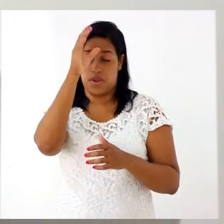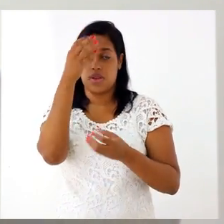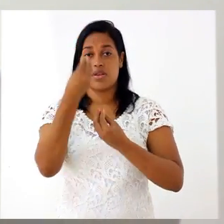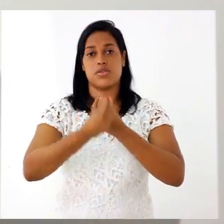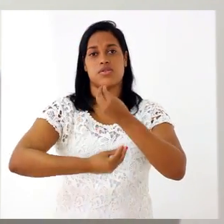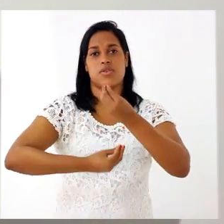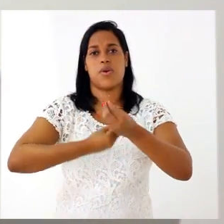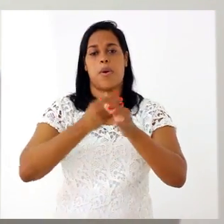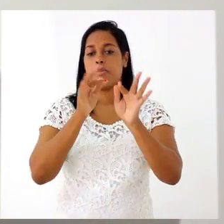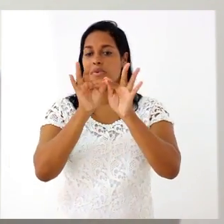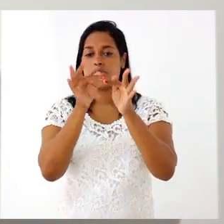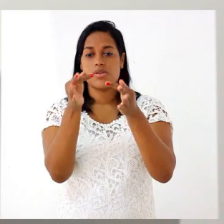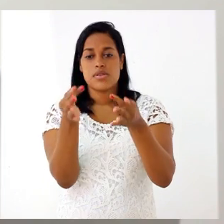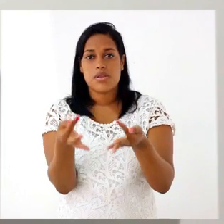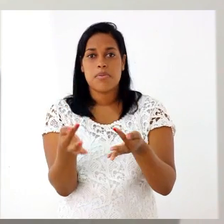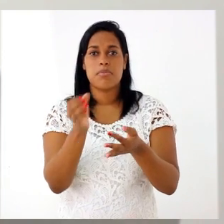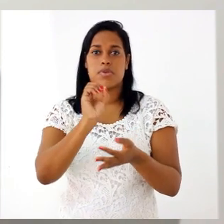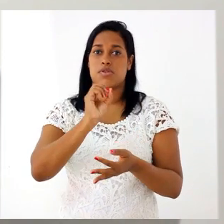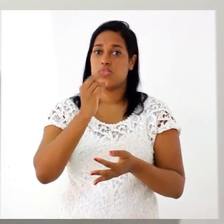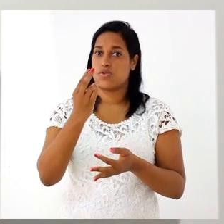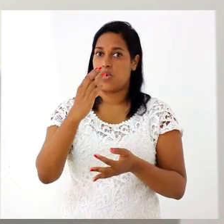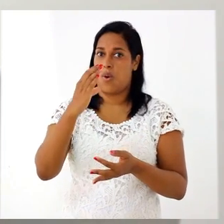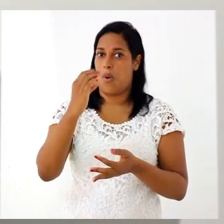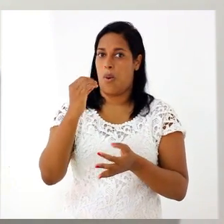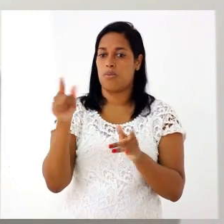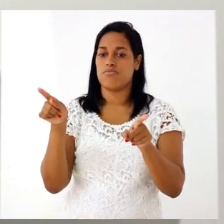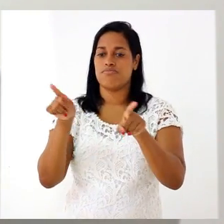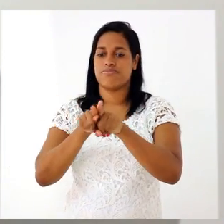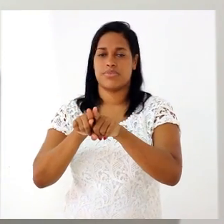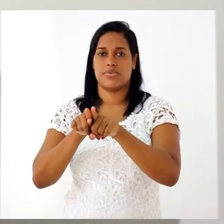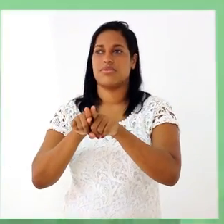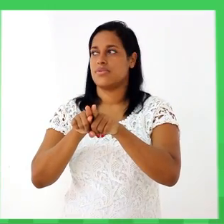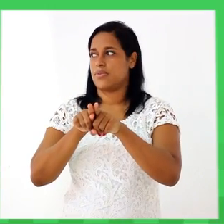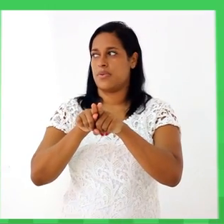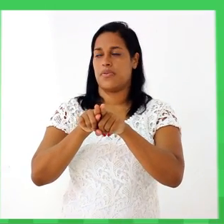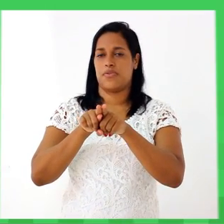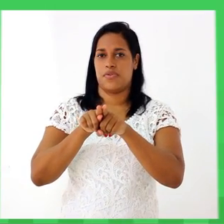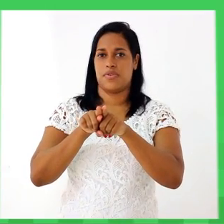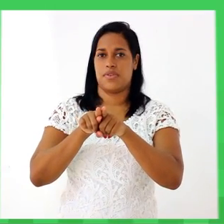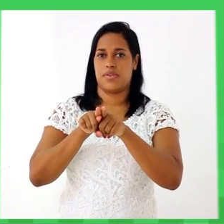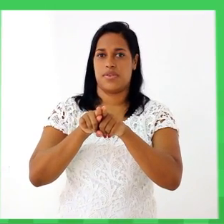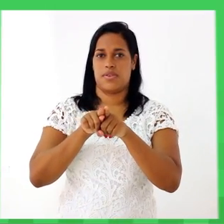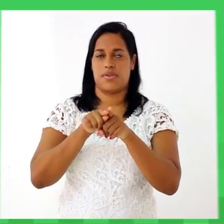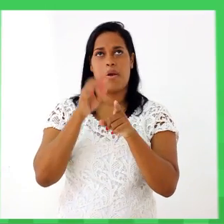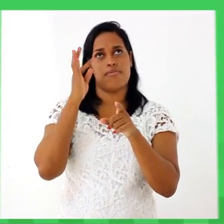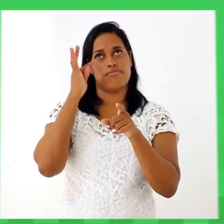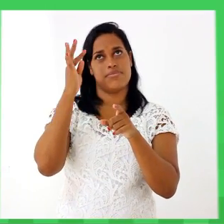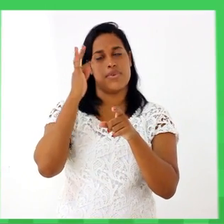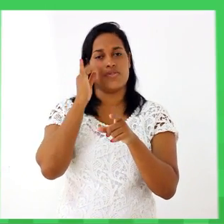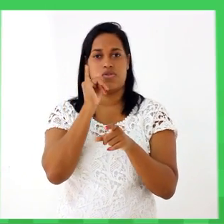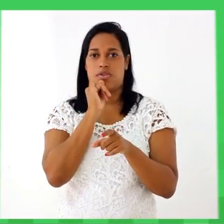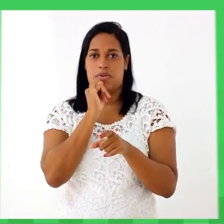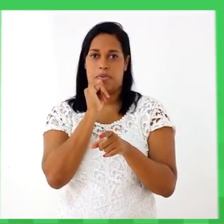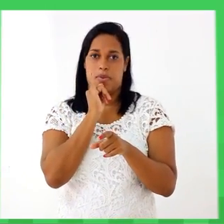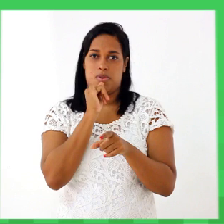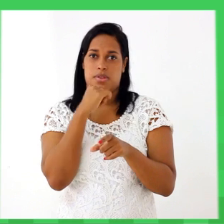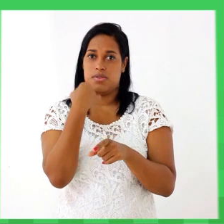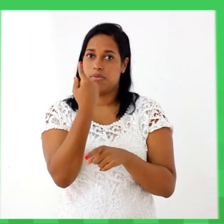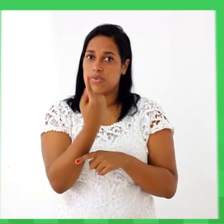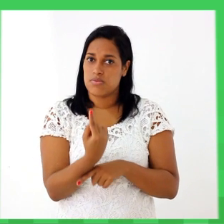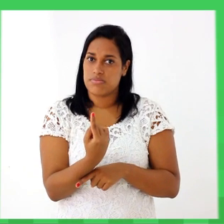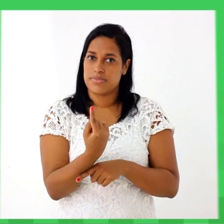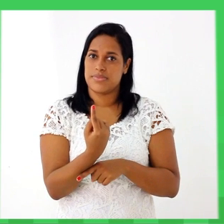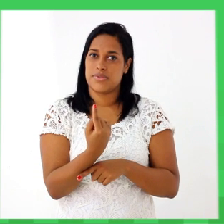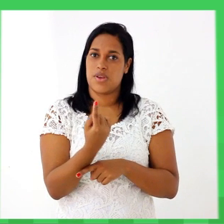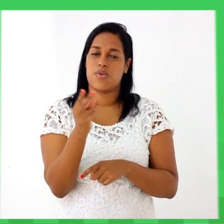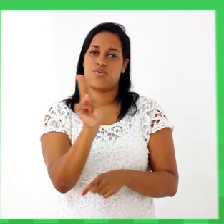como simples ou compostos. O que significa isso? Imagine um atributo que é